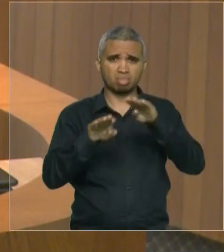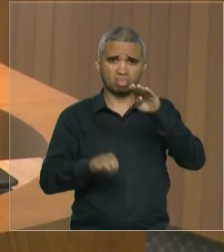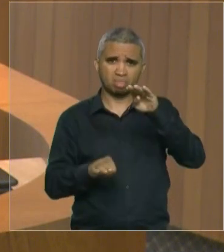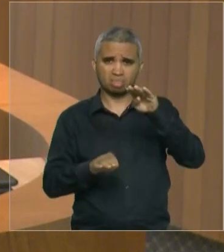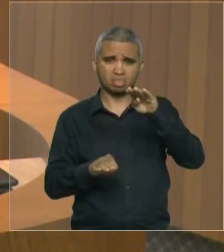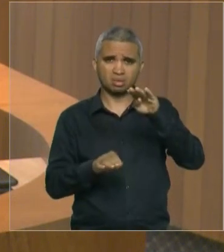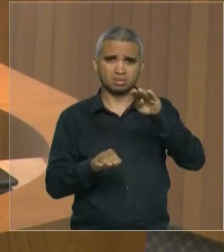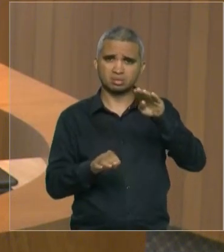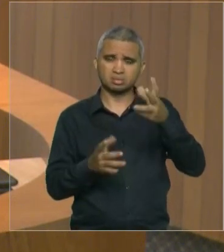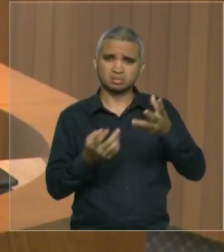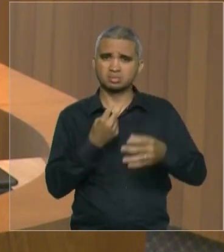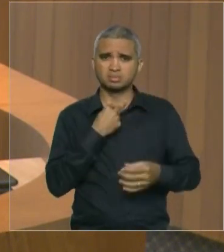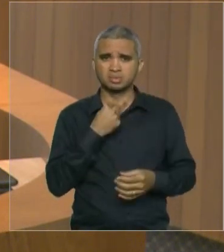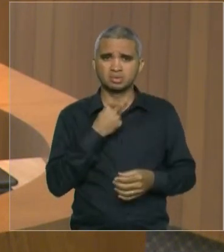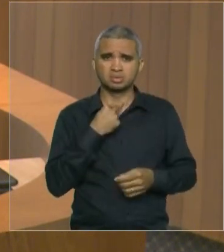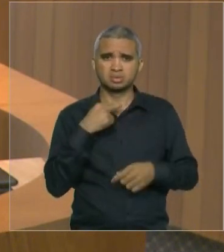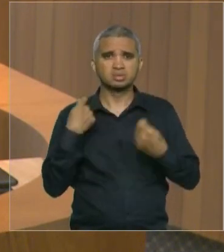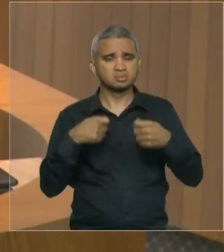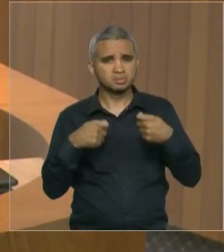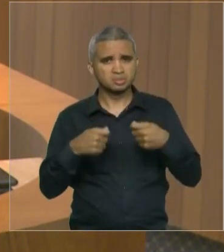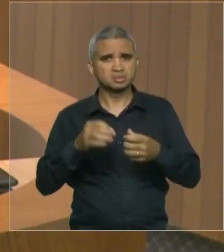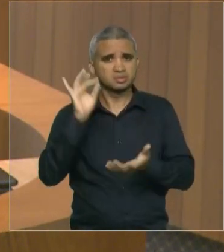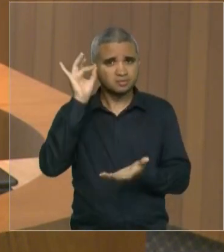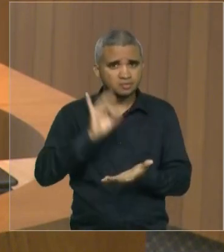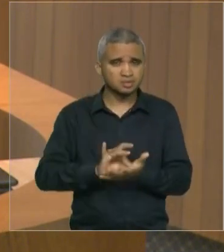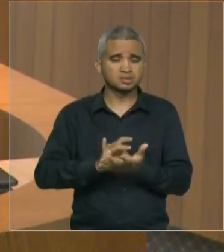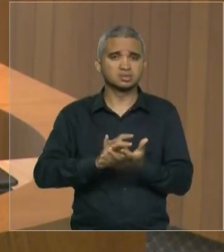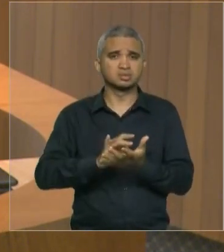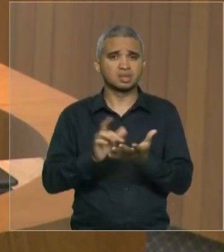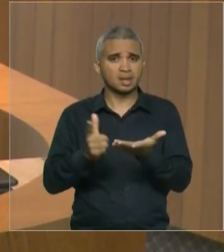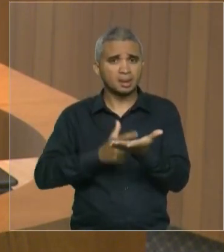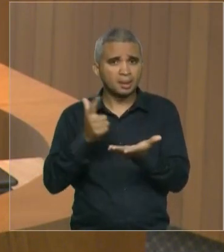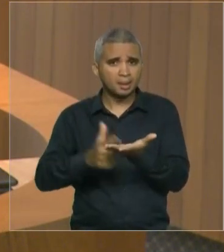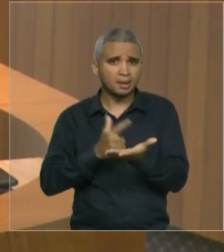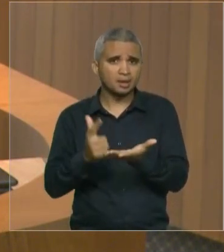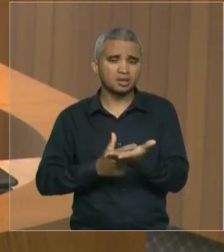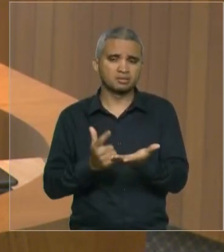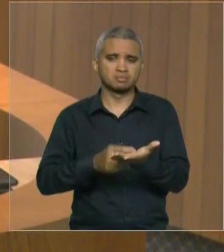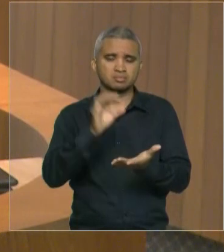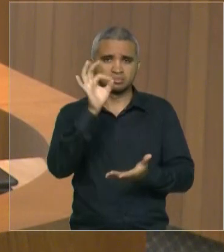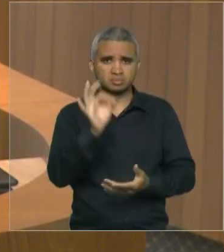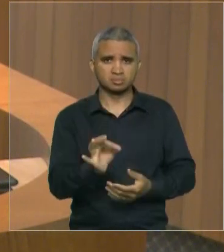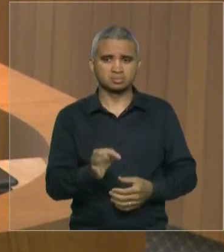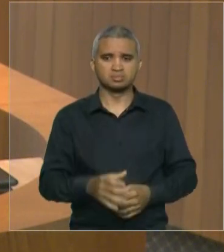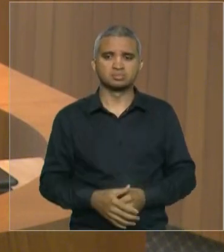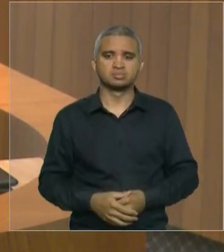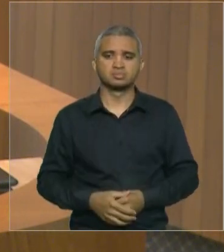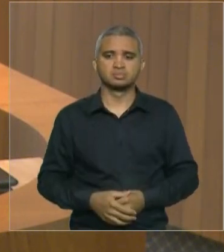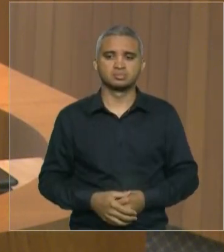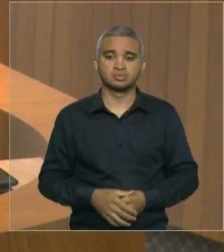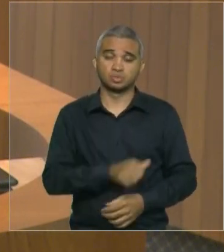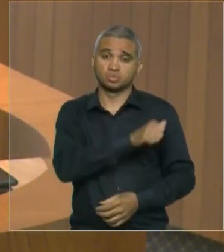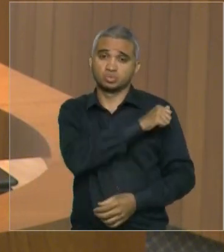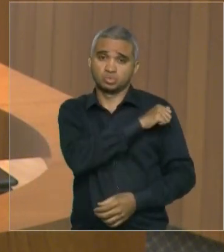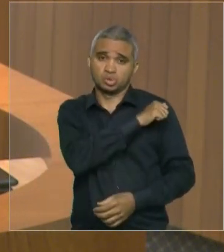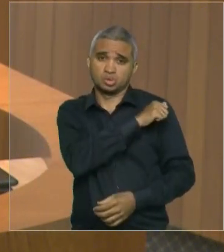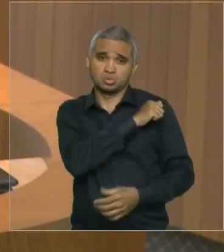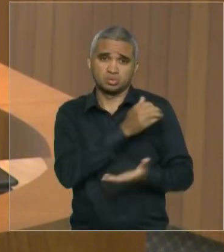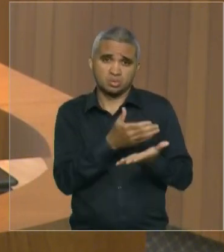na vida das pessoas. Quando esses alunos, todos os dias, a partir de quando começam suas aulas, que